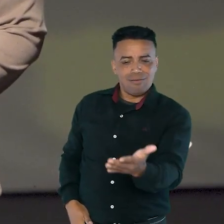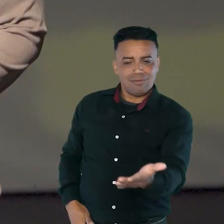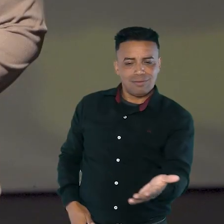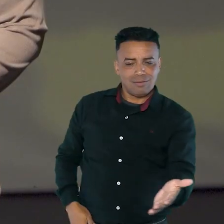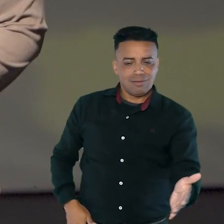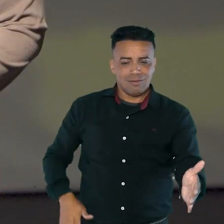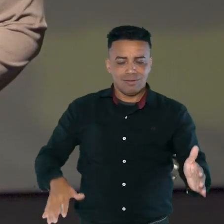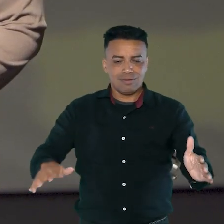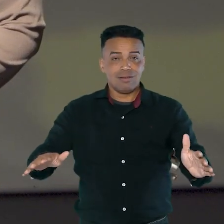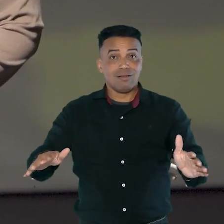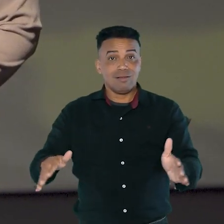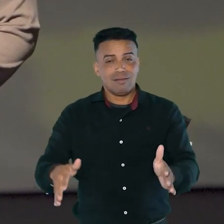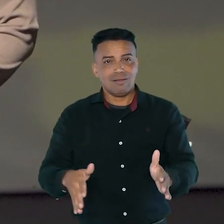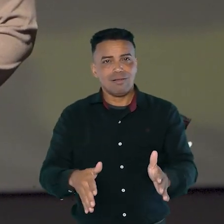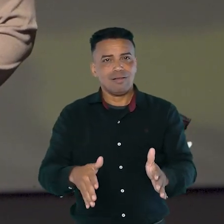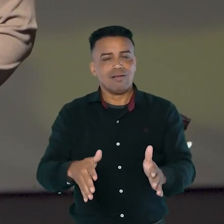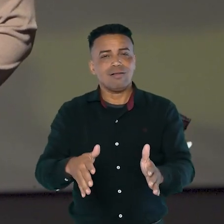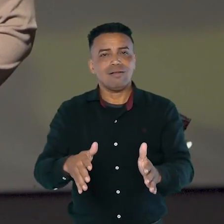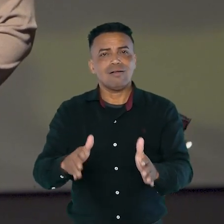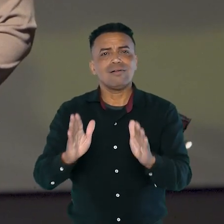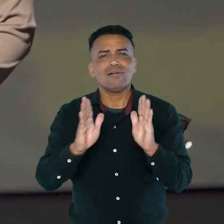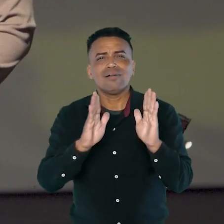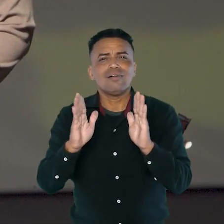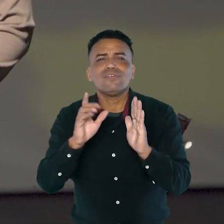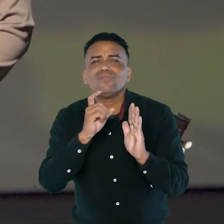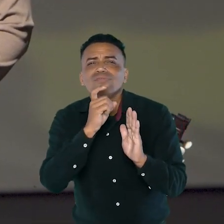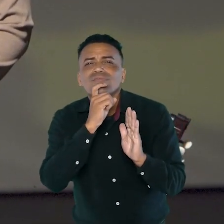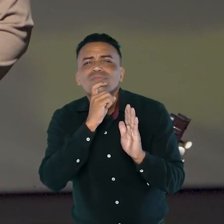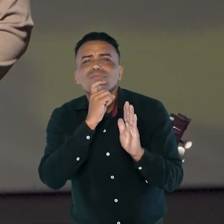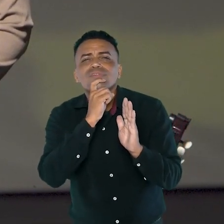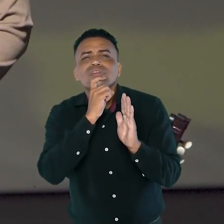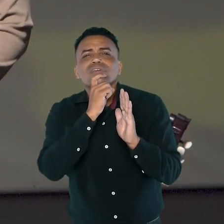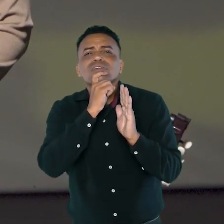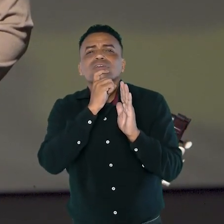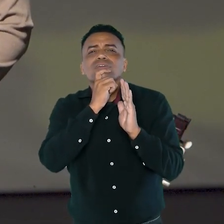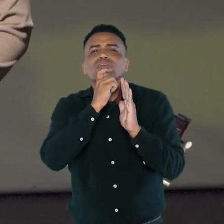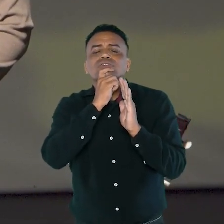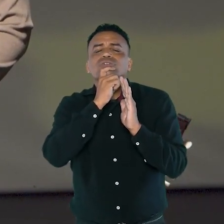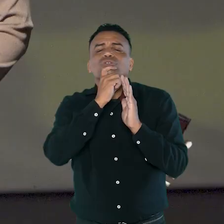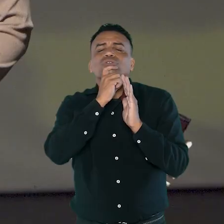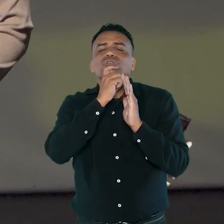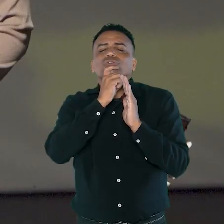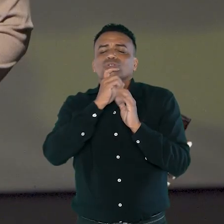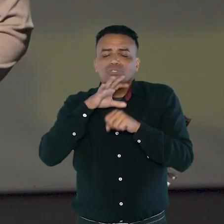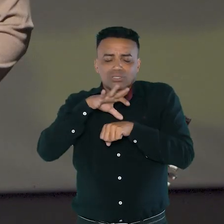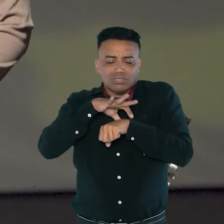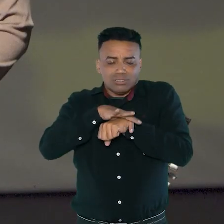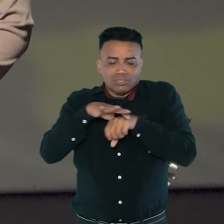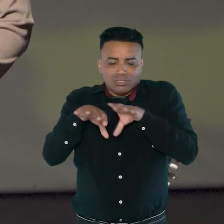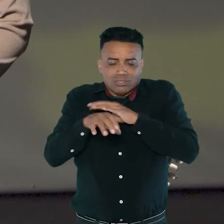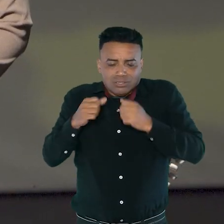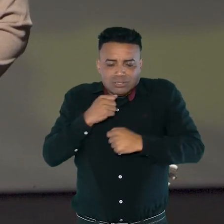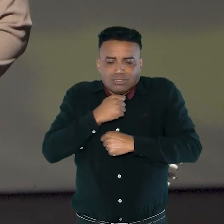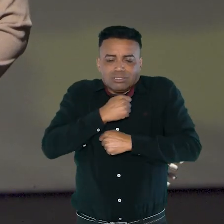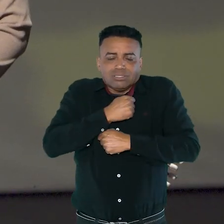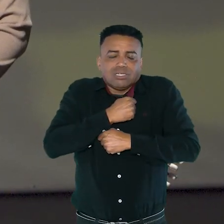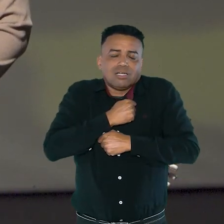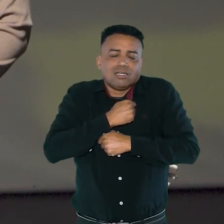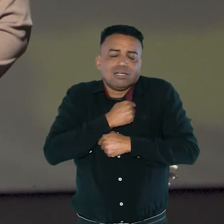estrada. O frio é o agasalho que esquenta